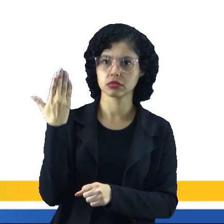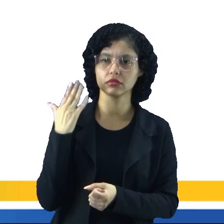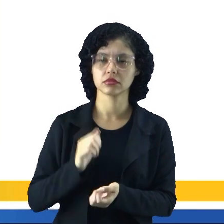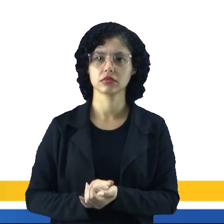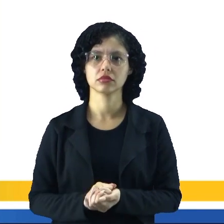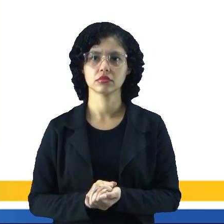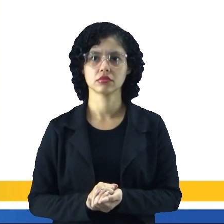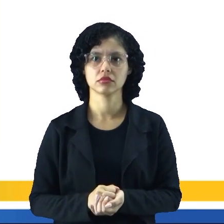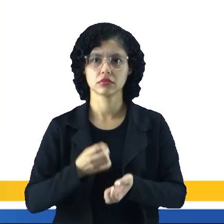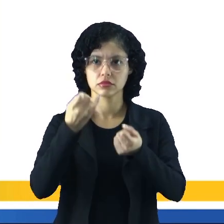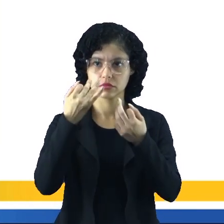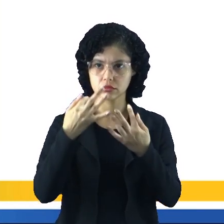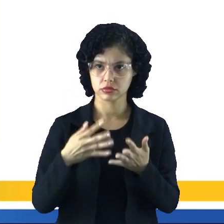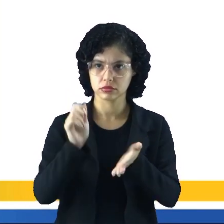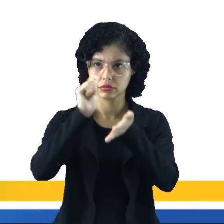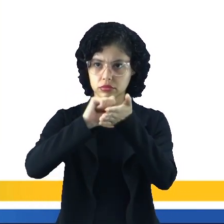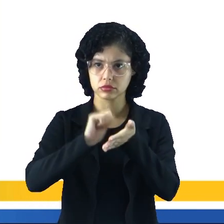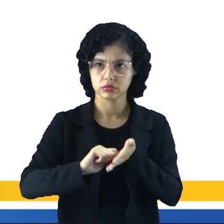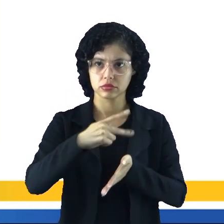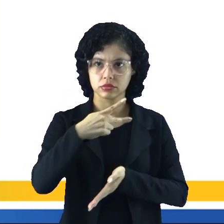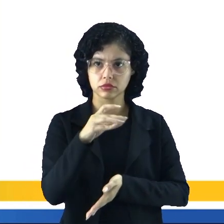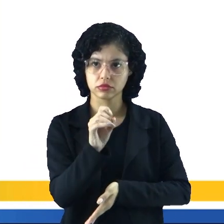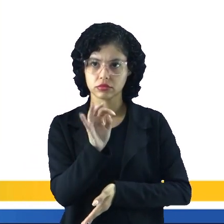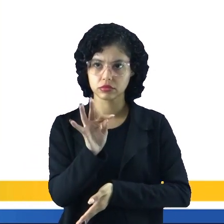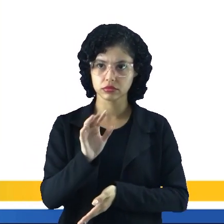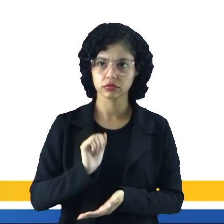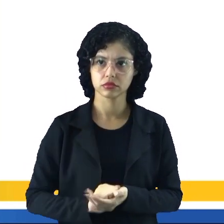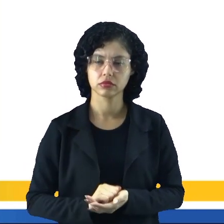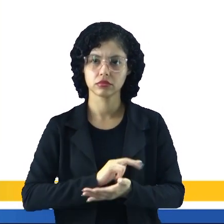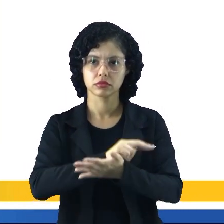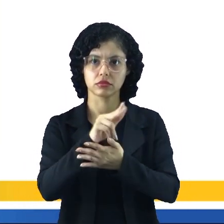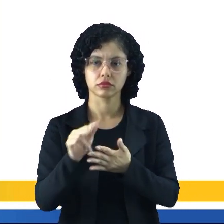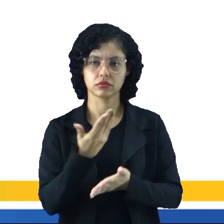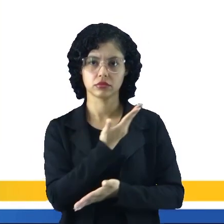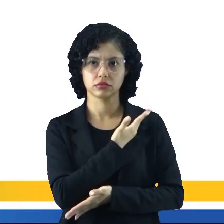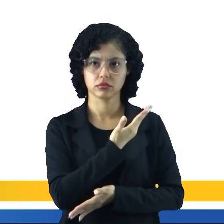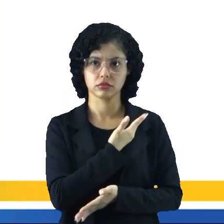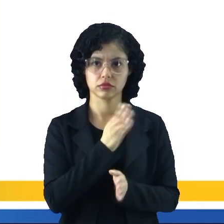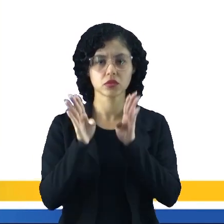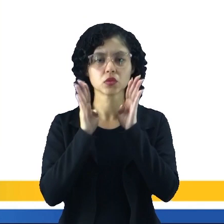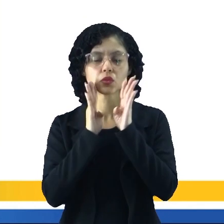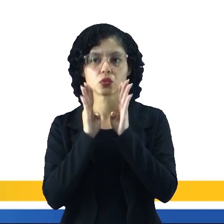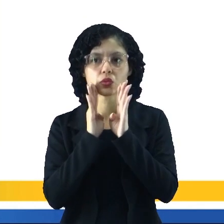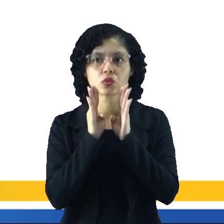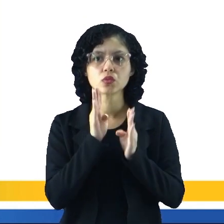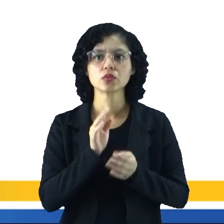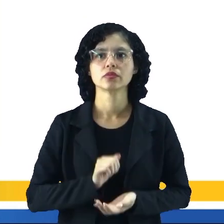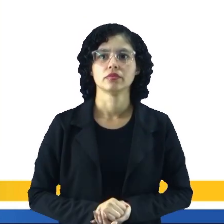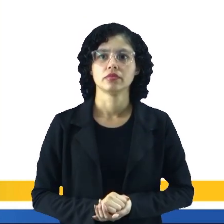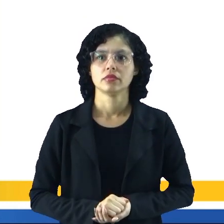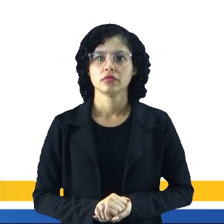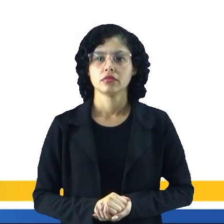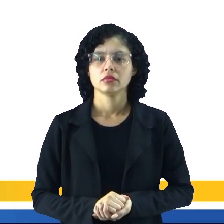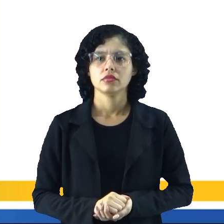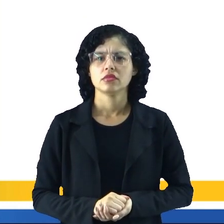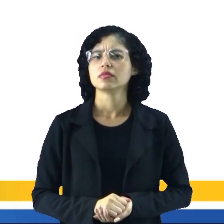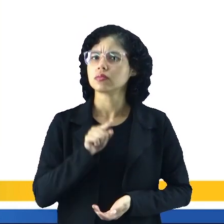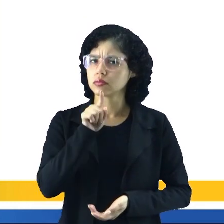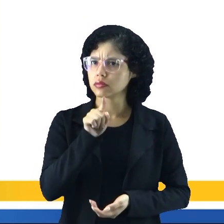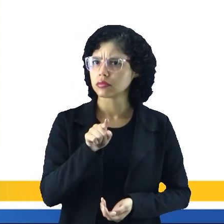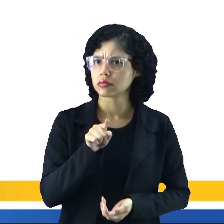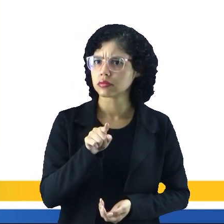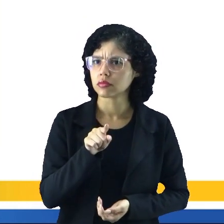autoittar ou comentar embaixo do post de um de seus vários amigos no Facebook você provavelmente